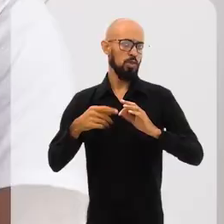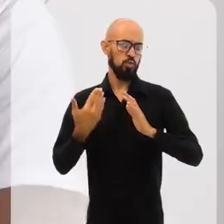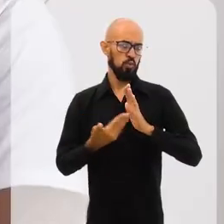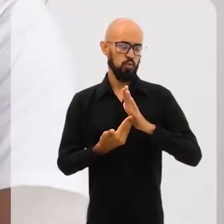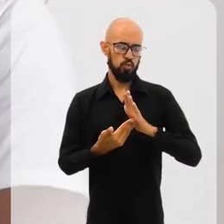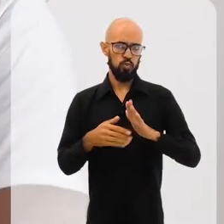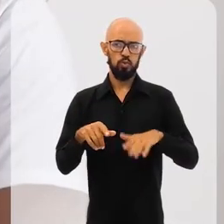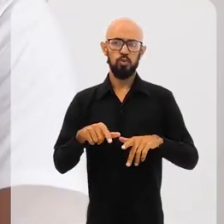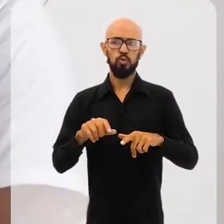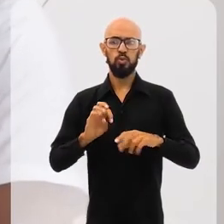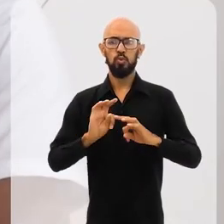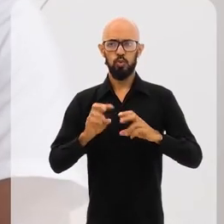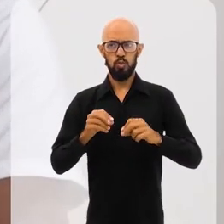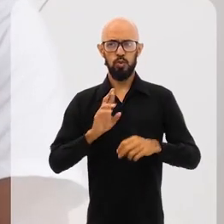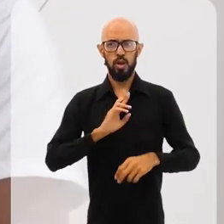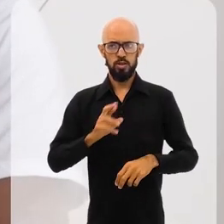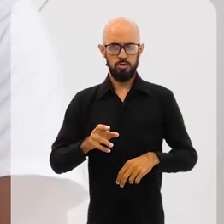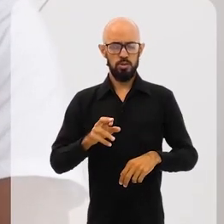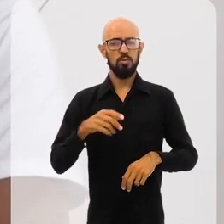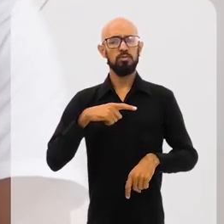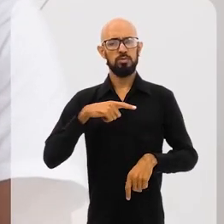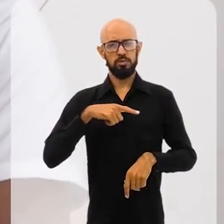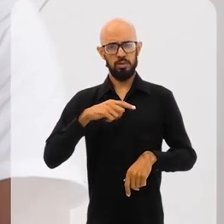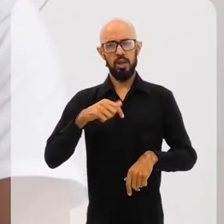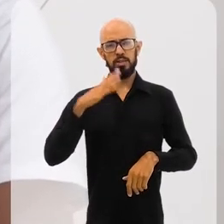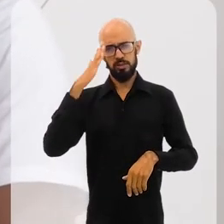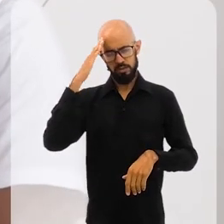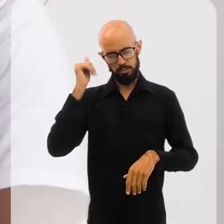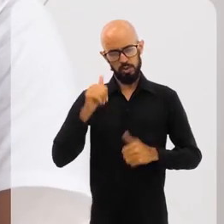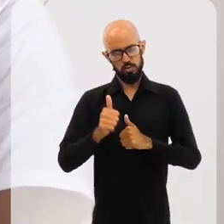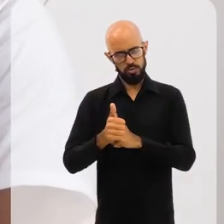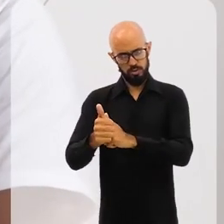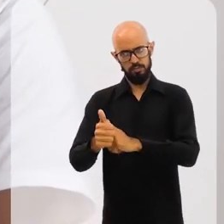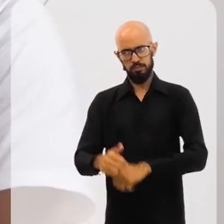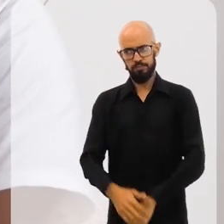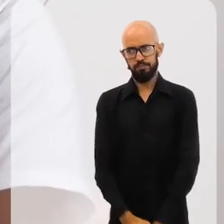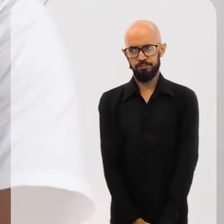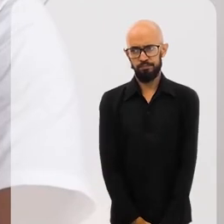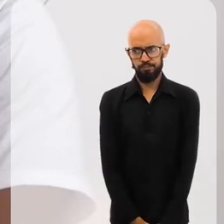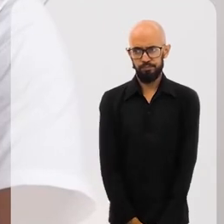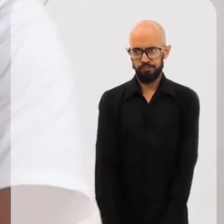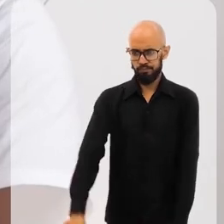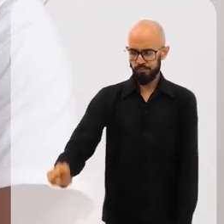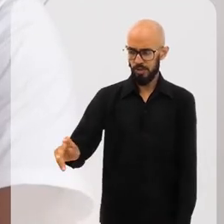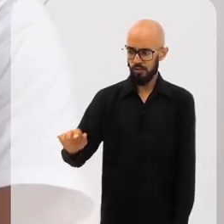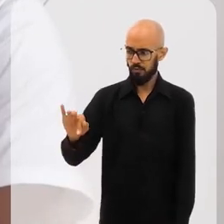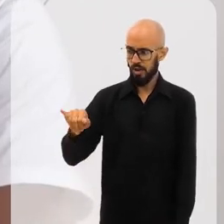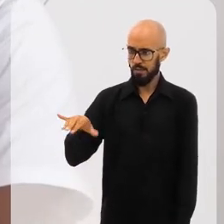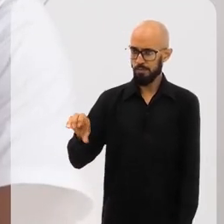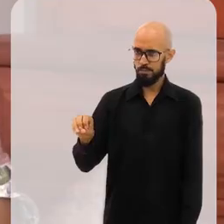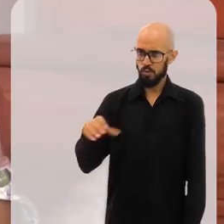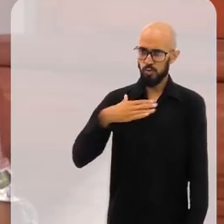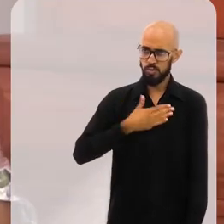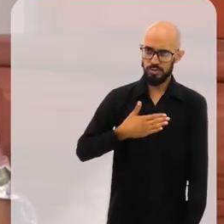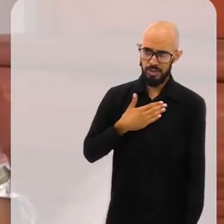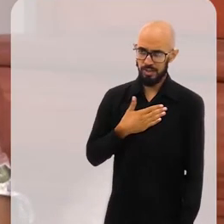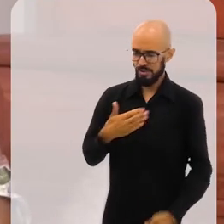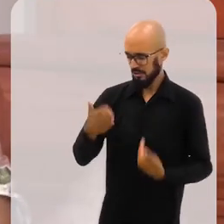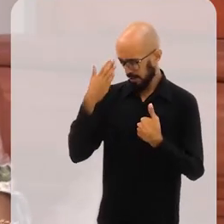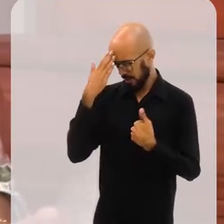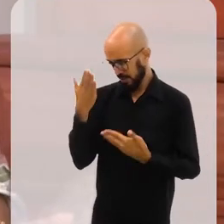para tudo. E toda a religião de matriz africana segue essa disciplina, segue essa sabedoria. Perfeito. Não é só Ifá.